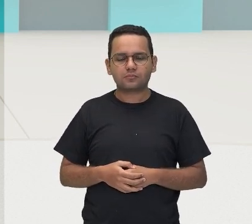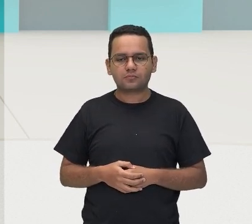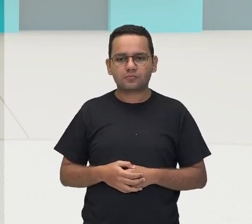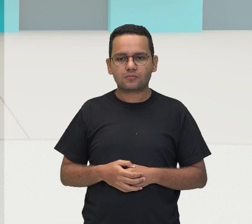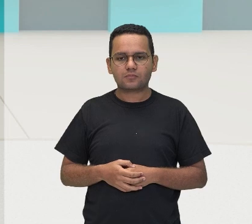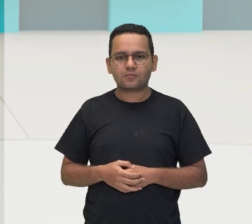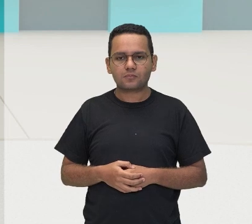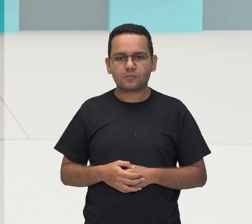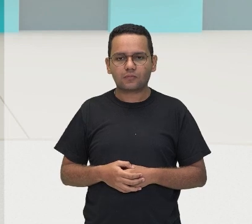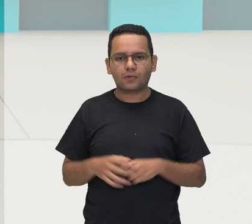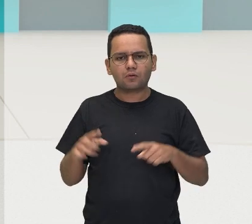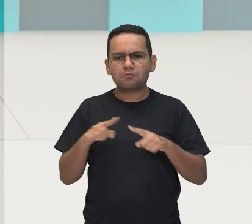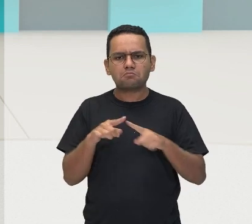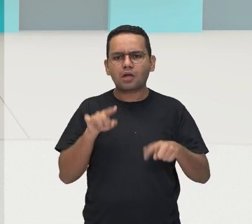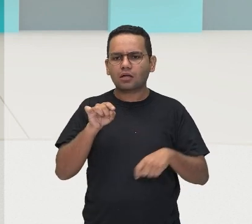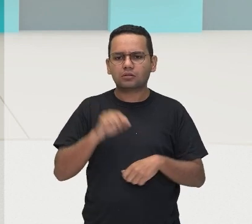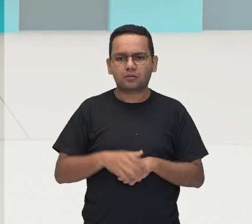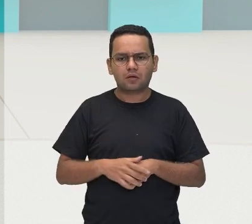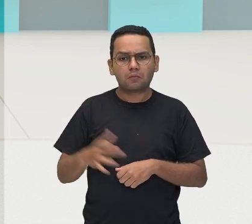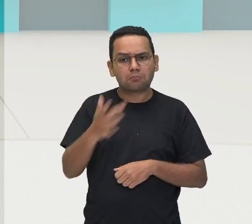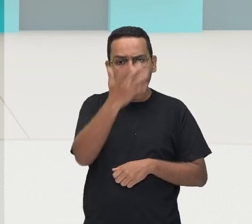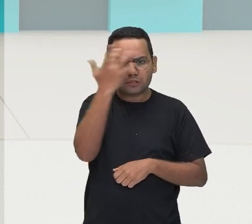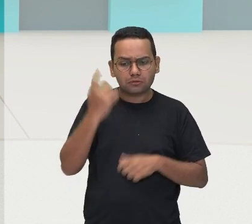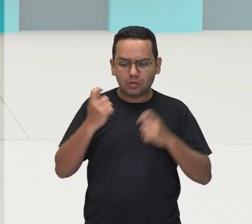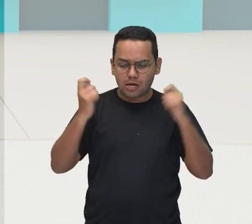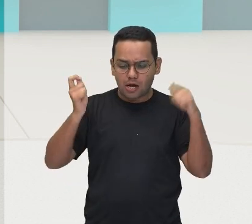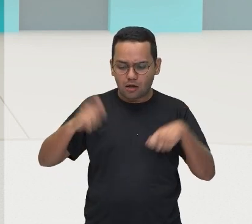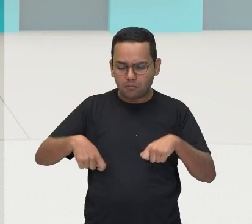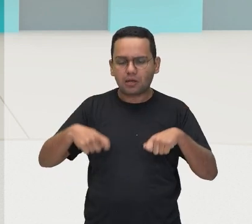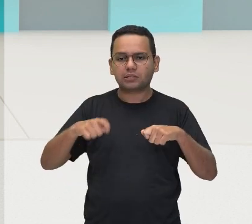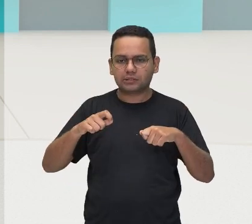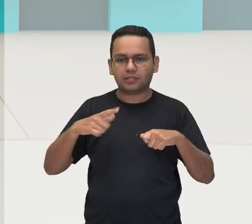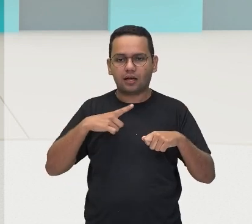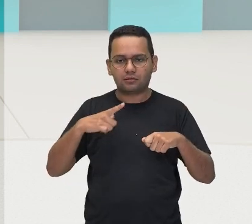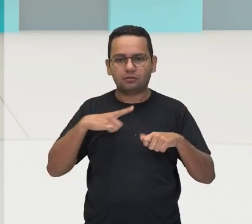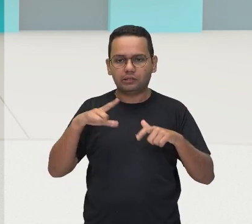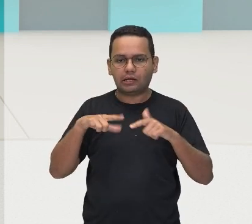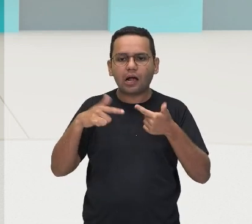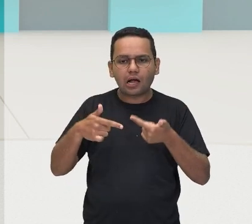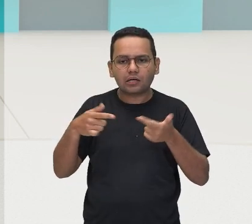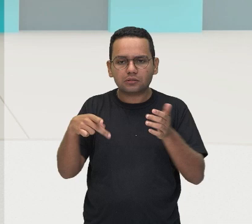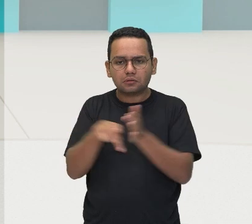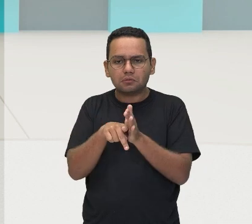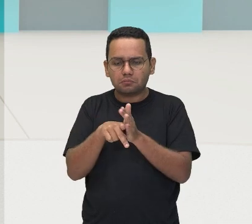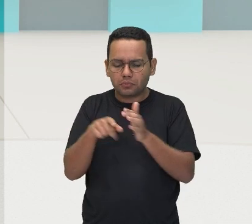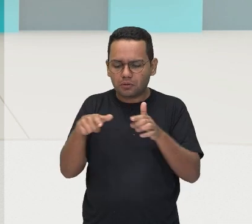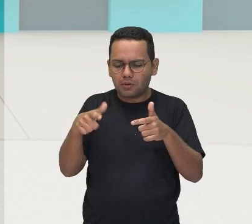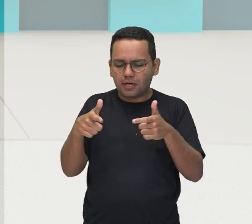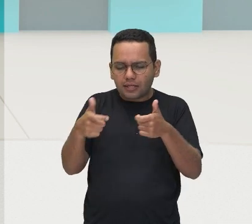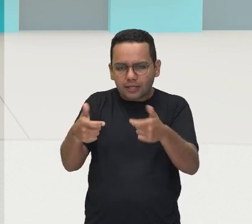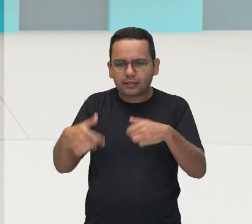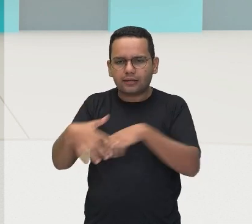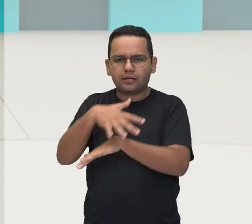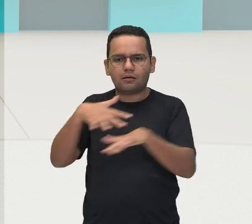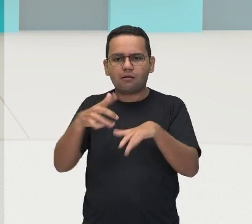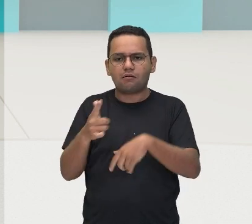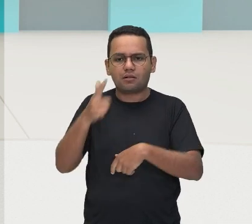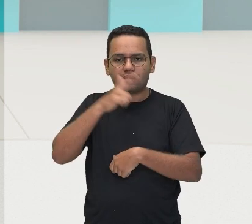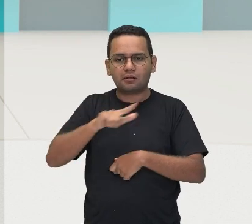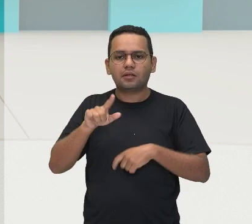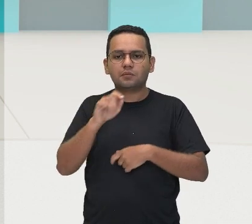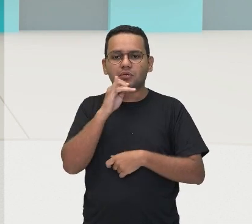formar soldados, né, para guerras, a luta, ela também, em determinadas civilizações, como na